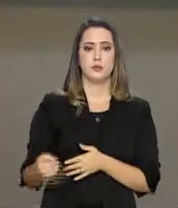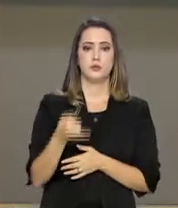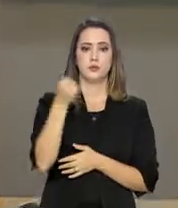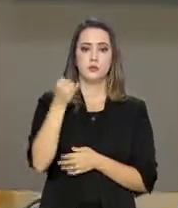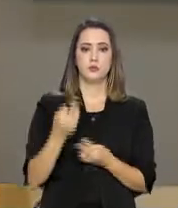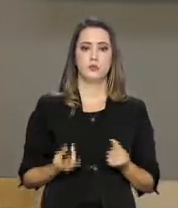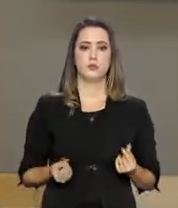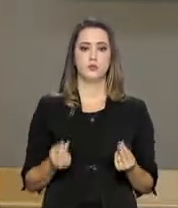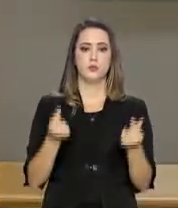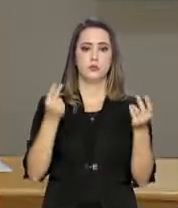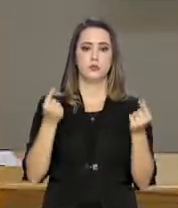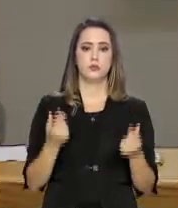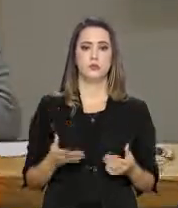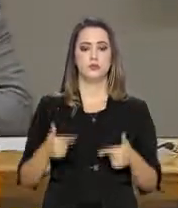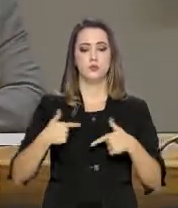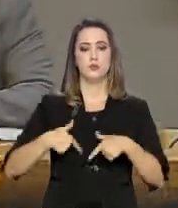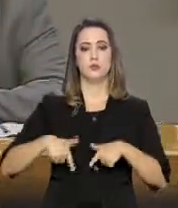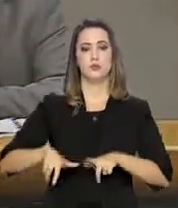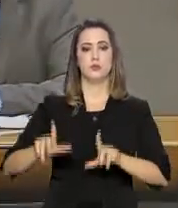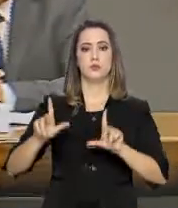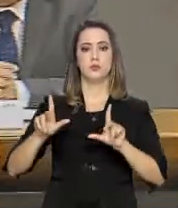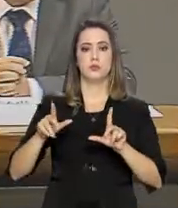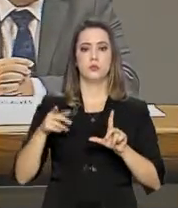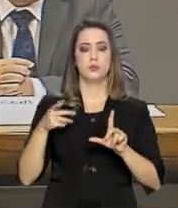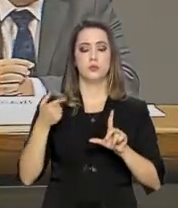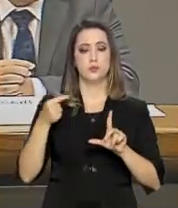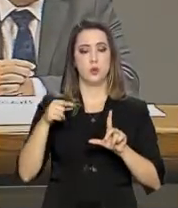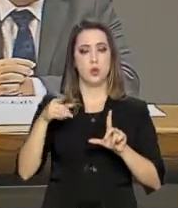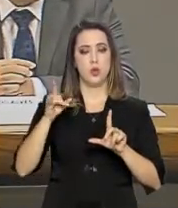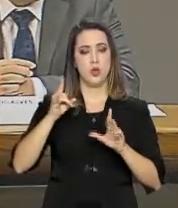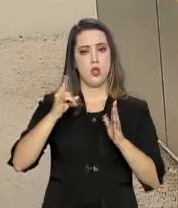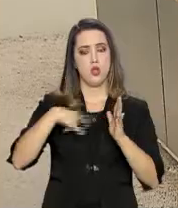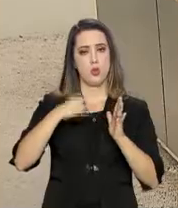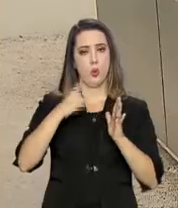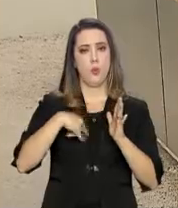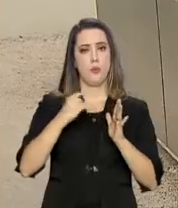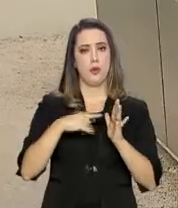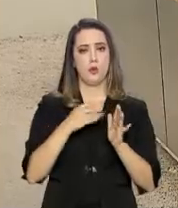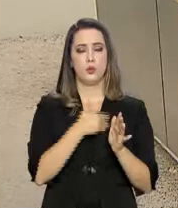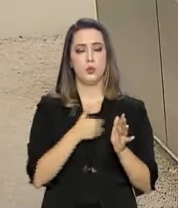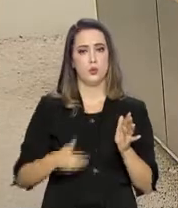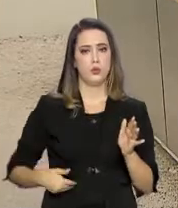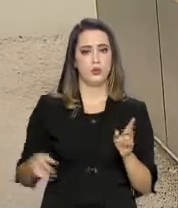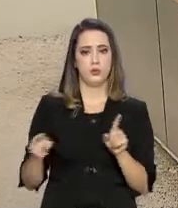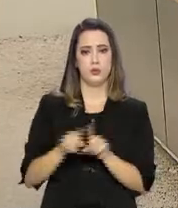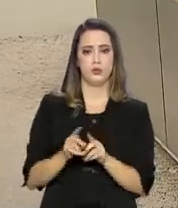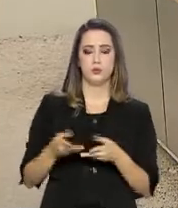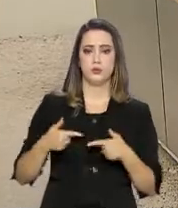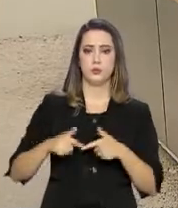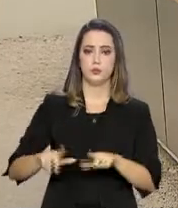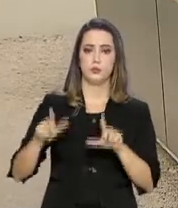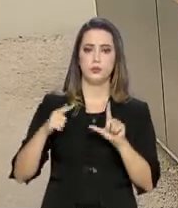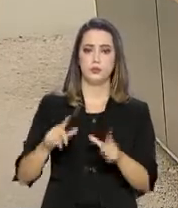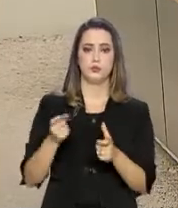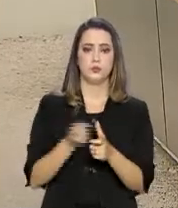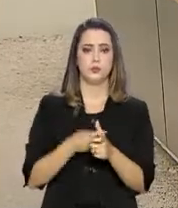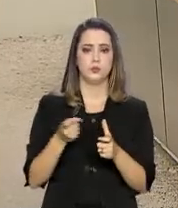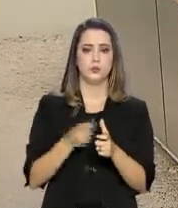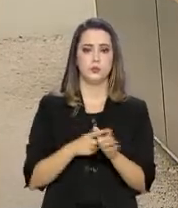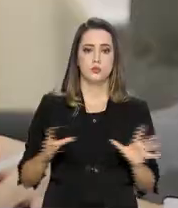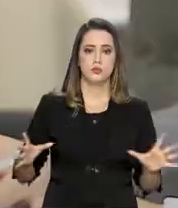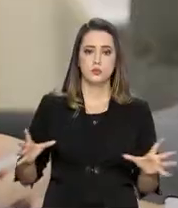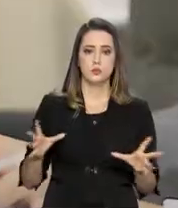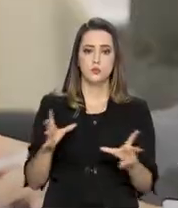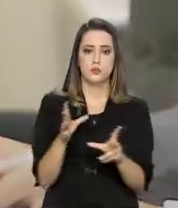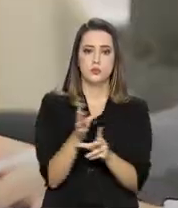pelo saldo de emissão de títulos públicos emitidos para financiar o déficit no orçamento do governo é a soma das dívidas